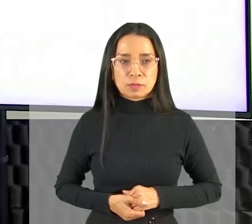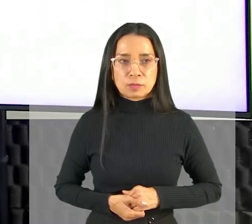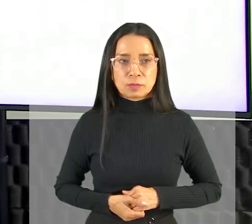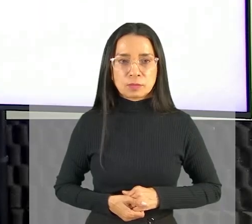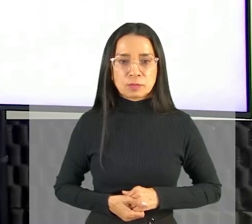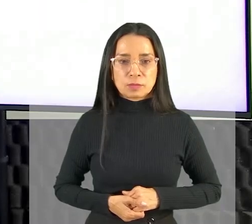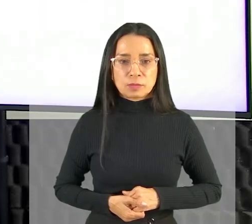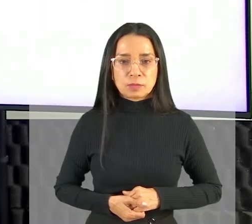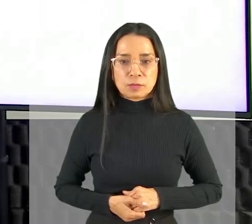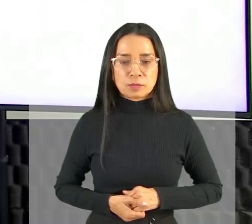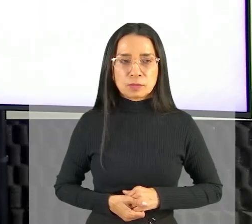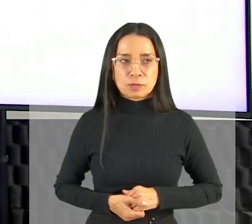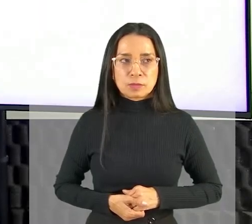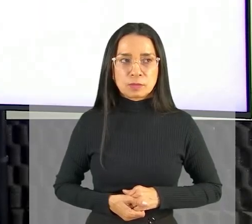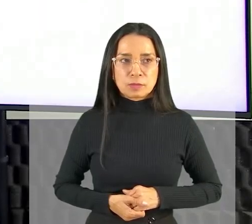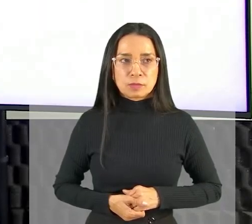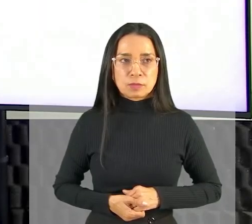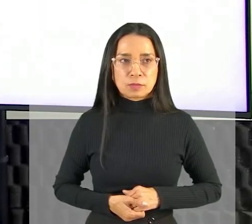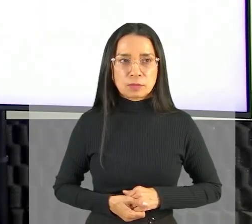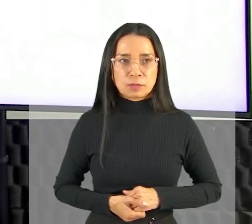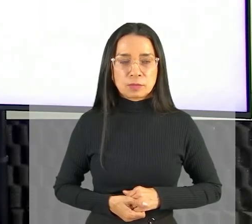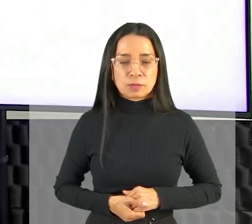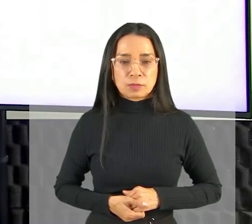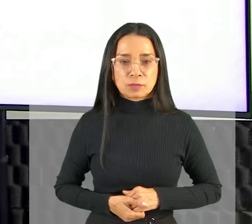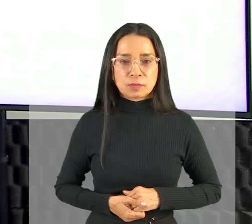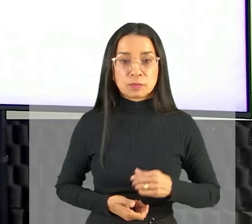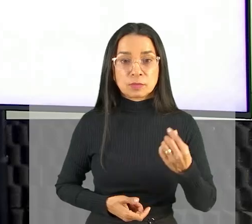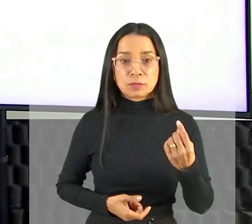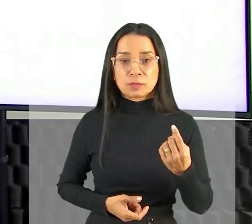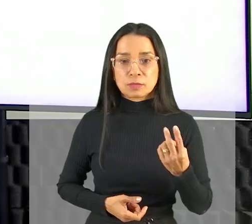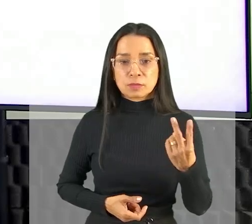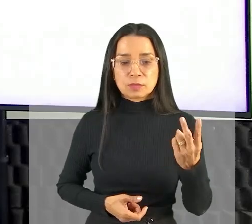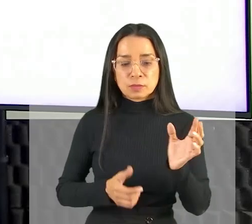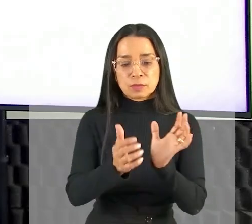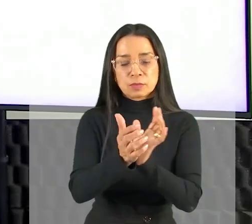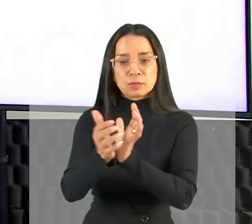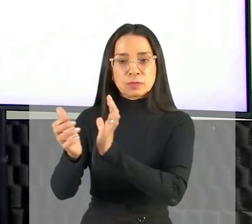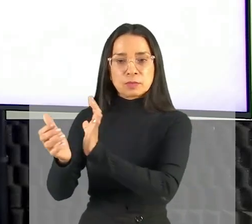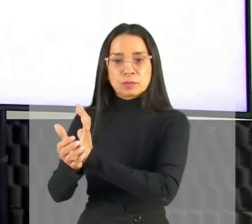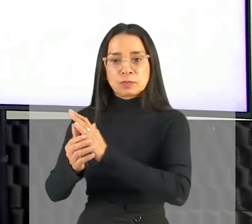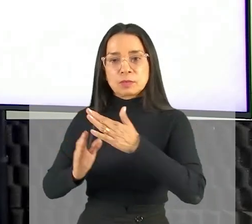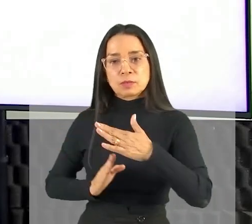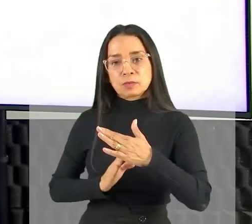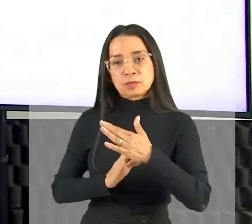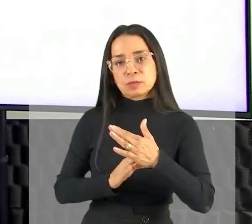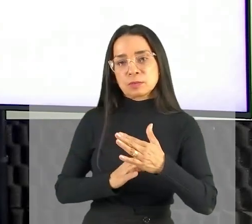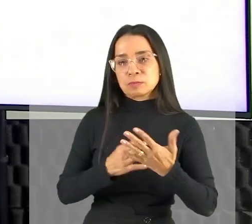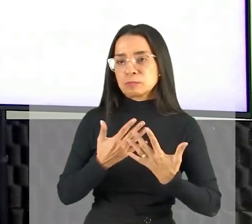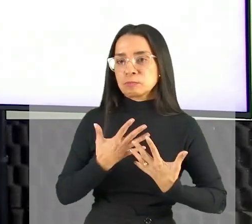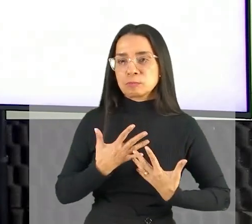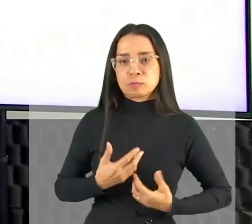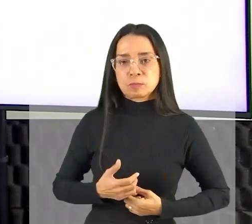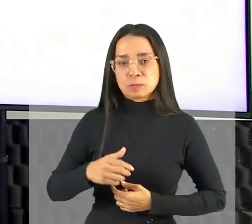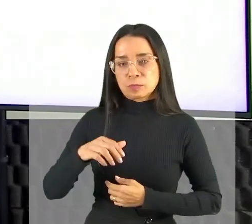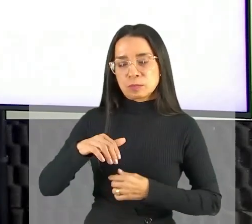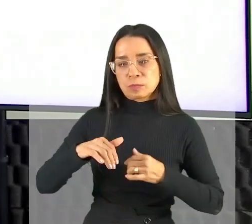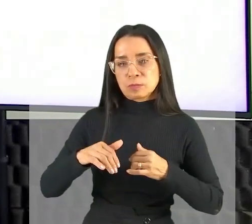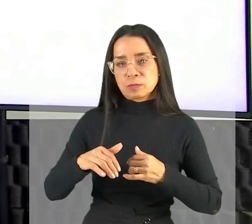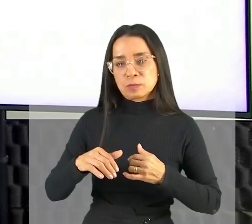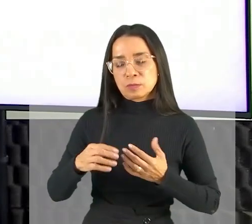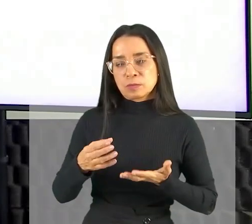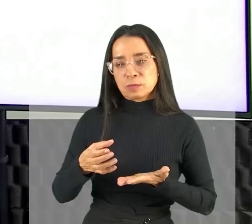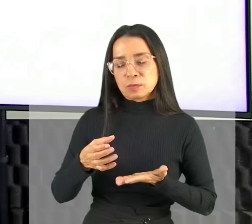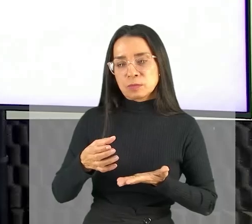a gente olhando lá no gráfico vai ficar bom dois grupos controles não receberam quimioterápicos né